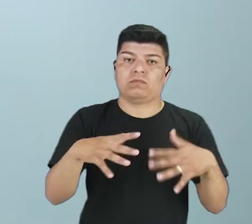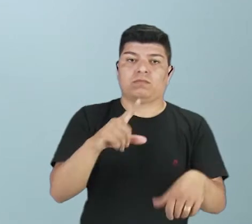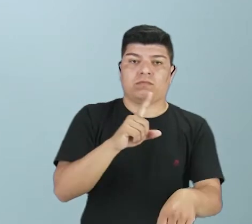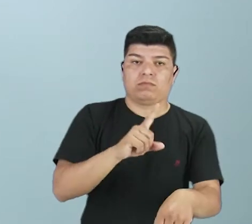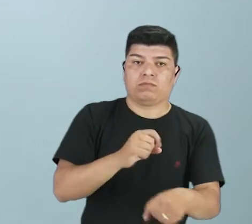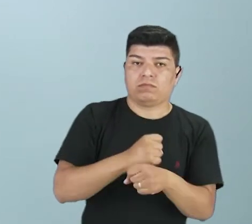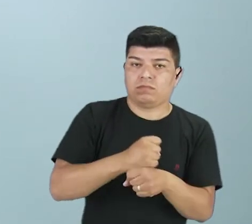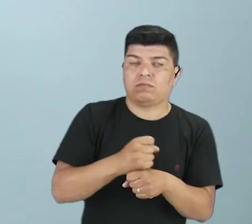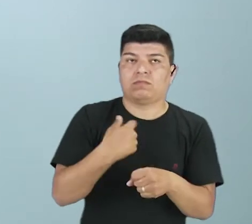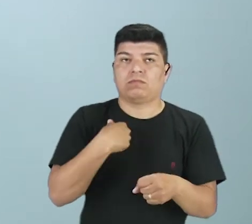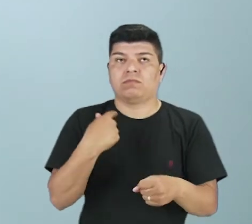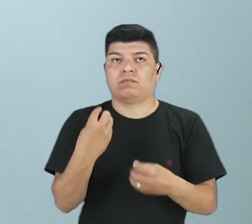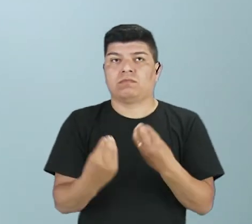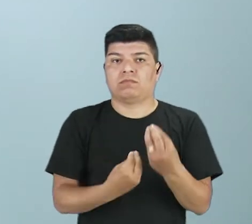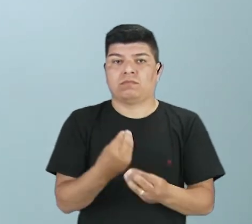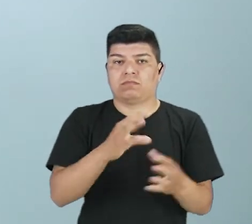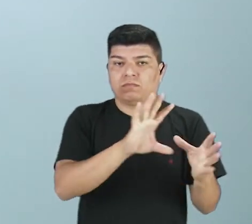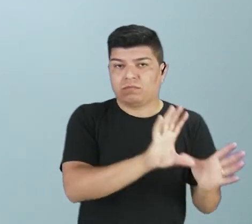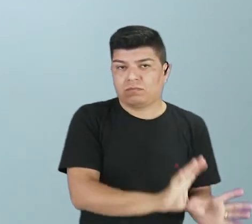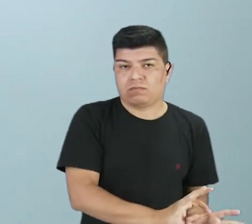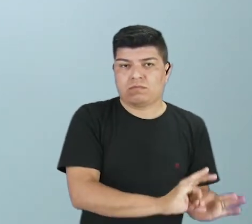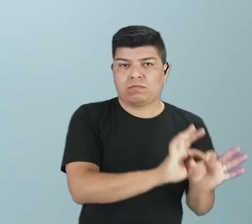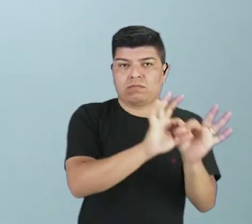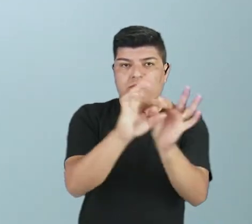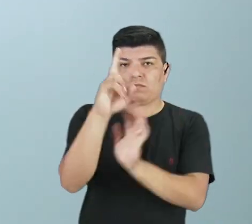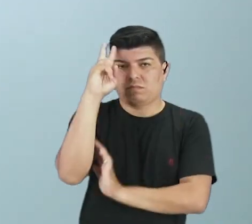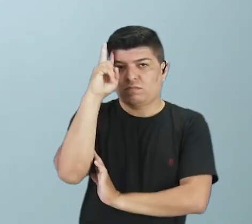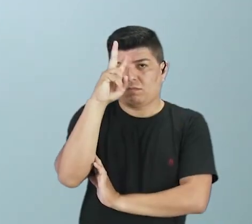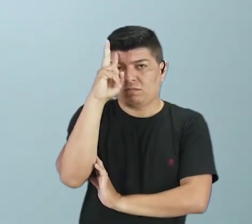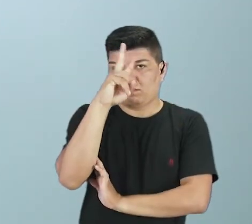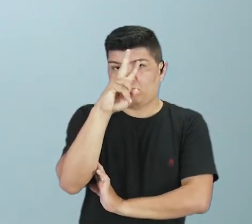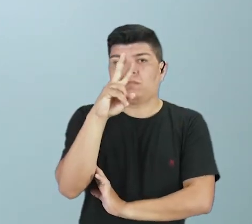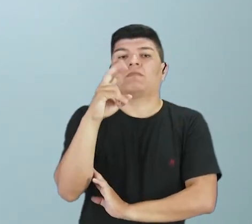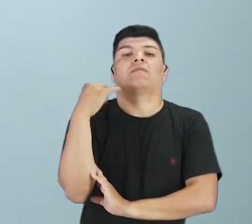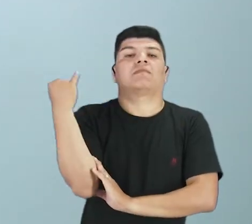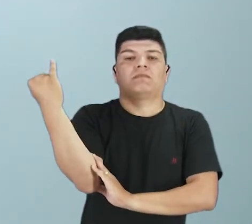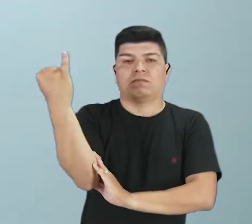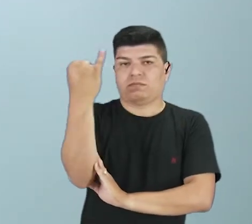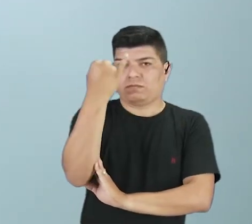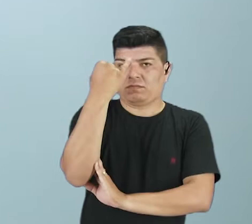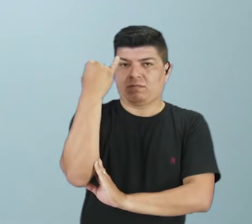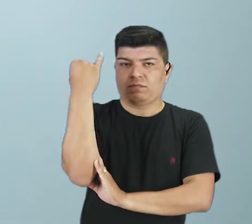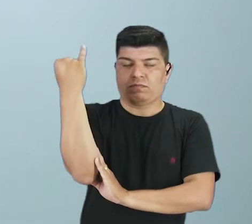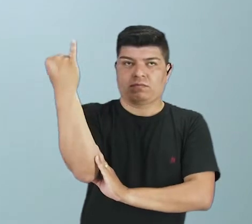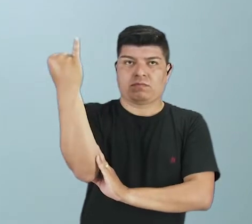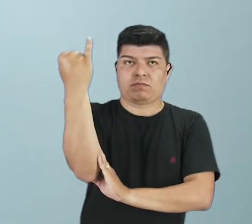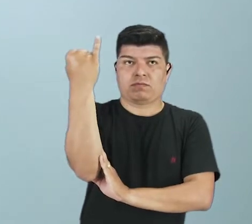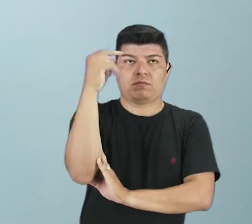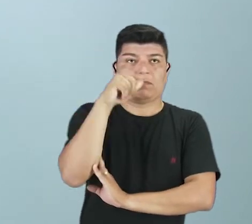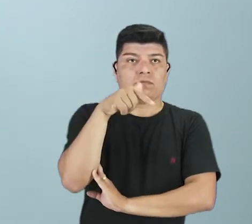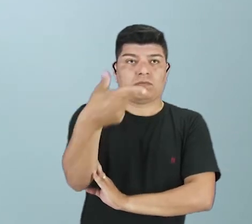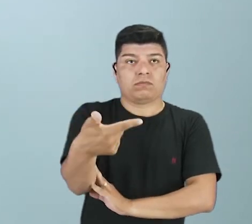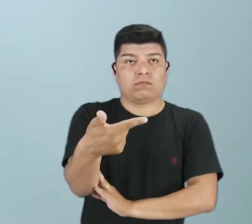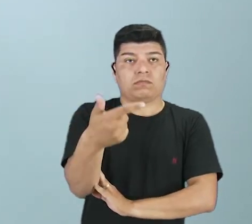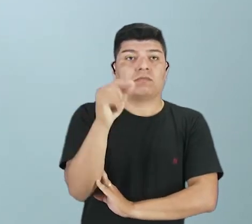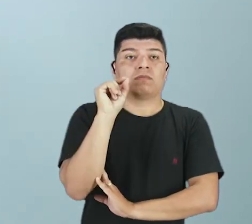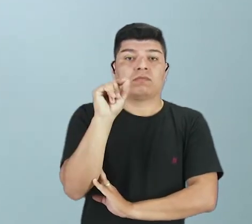quiser chamar, aos contextos históricos. Isso é muito, muito importante.